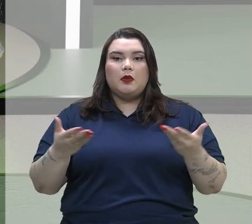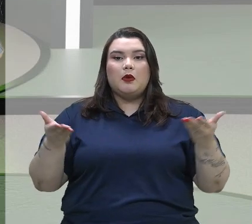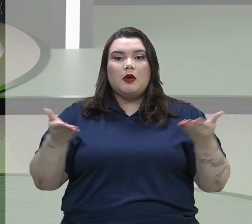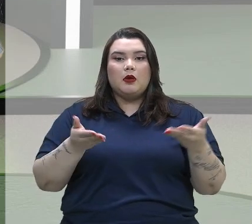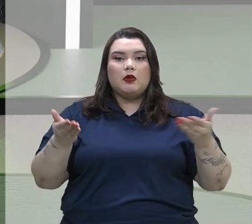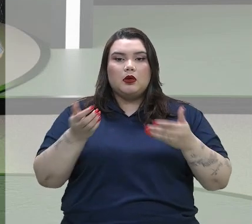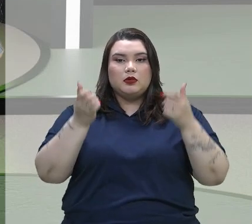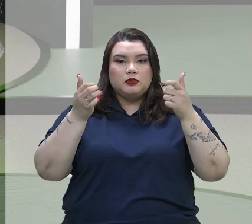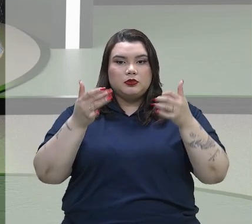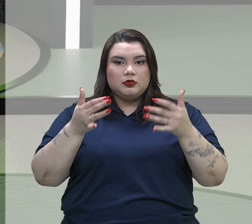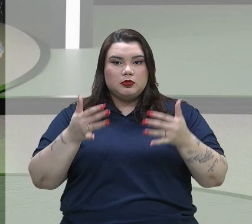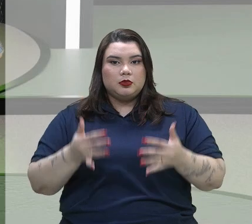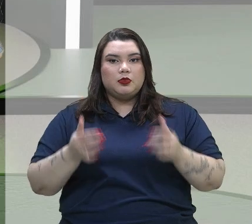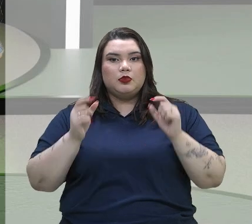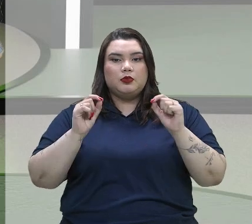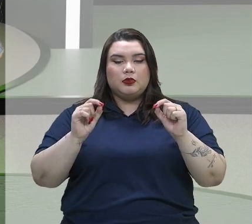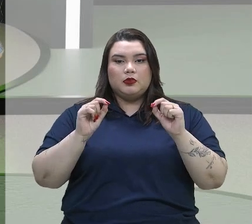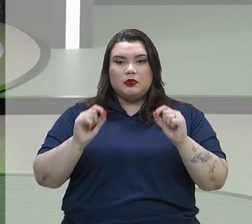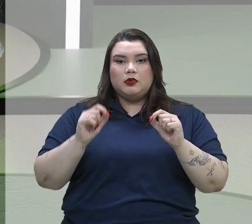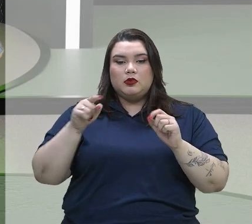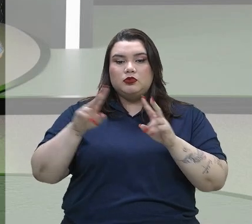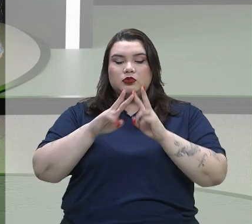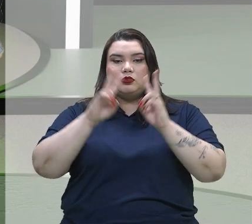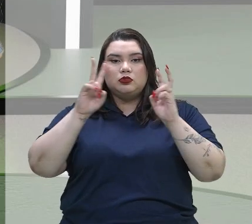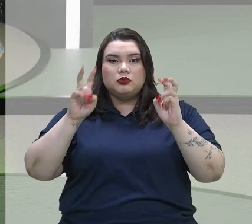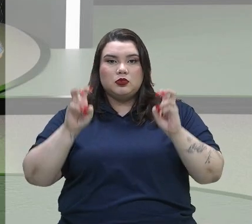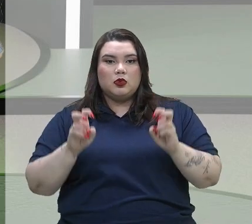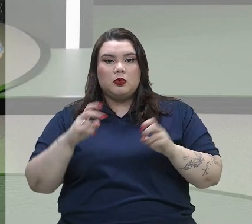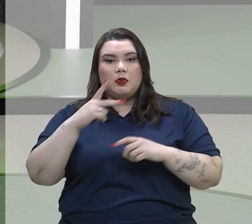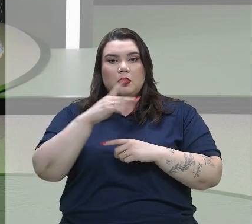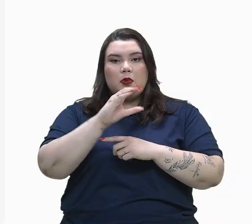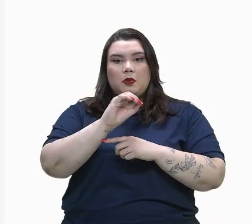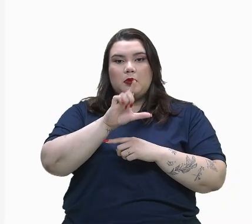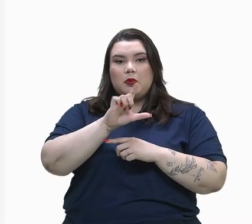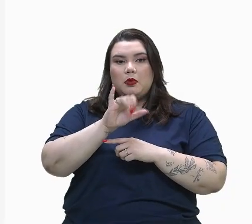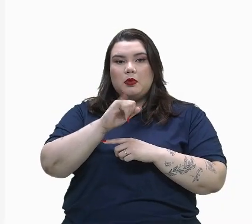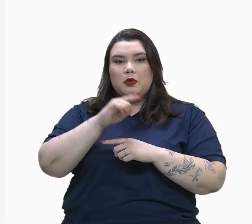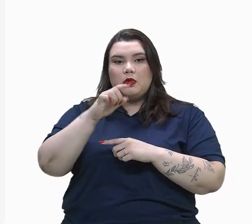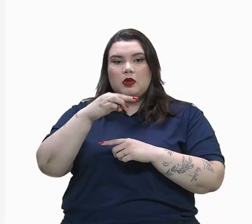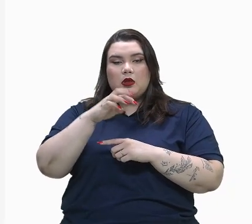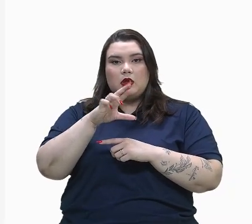pouco mais, né, dos polímeros naturais.